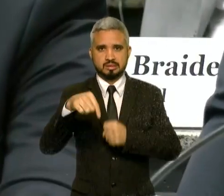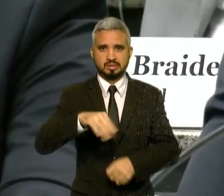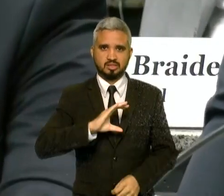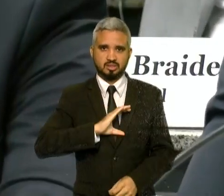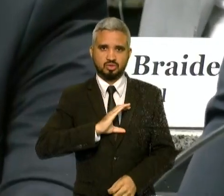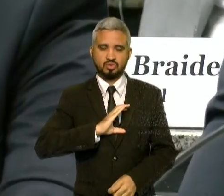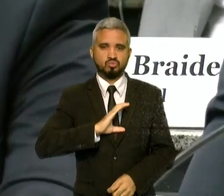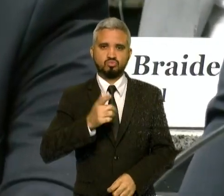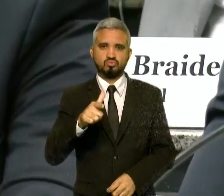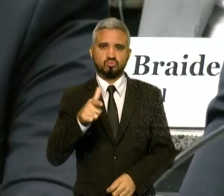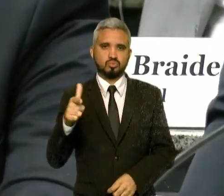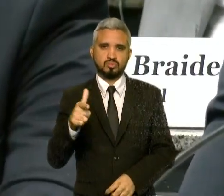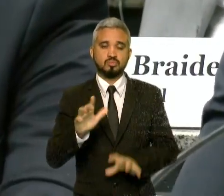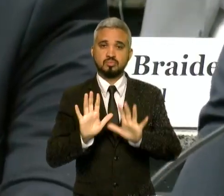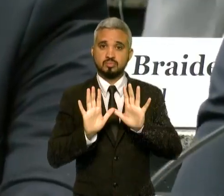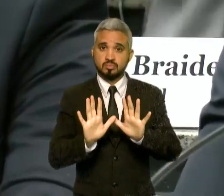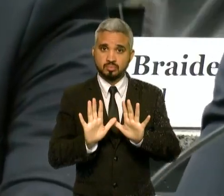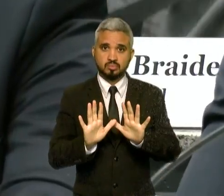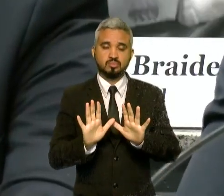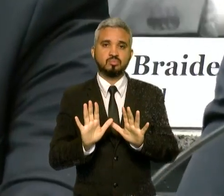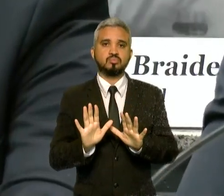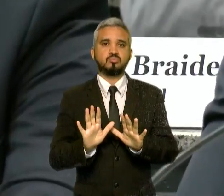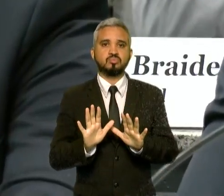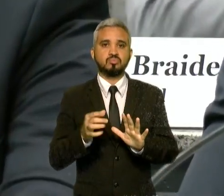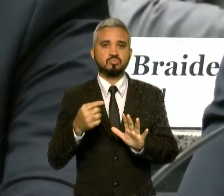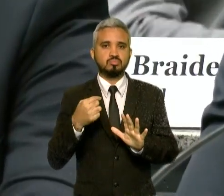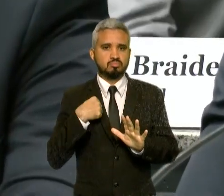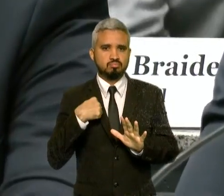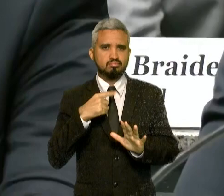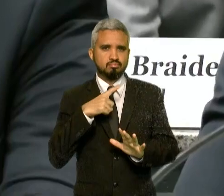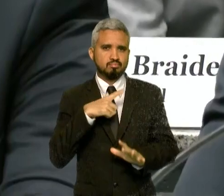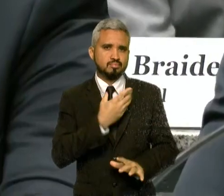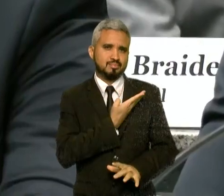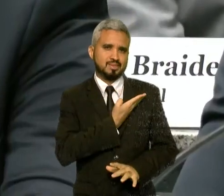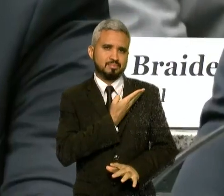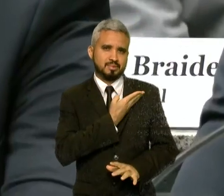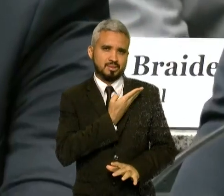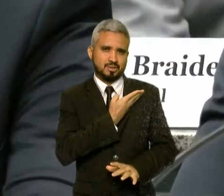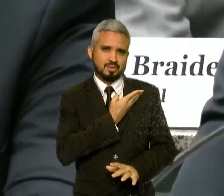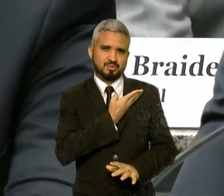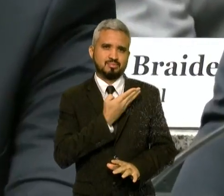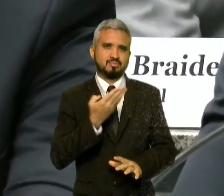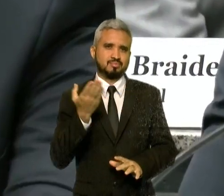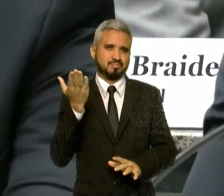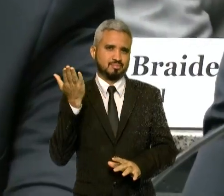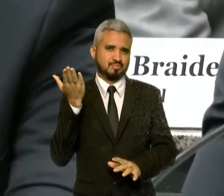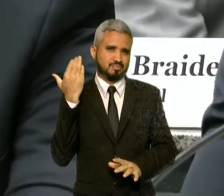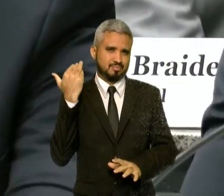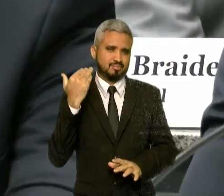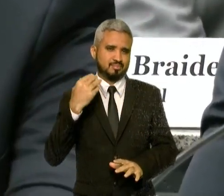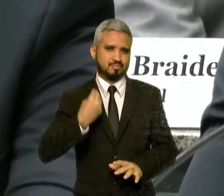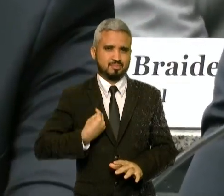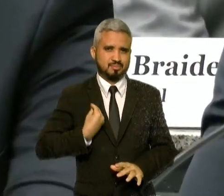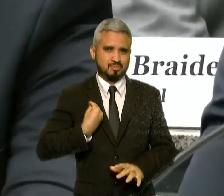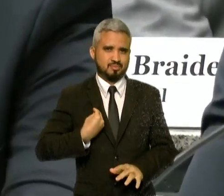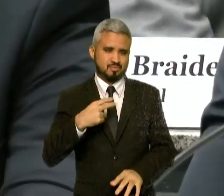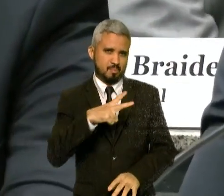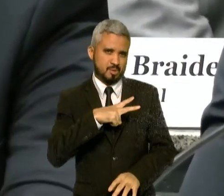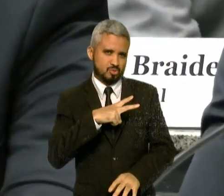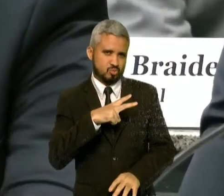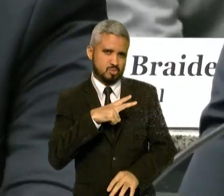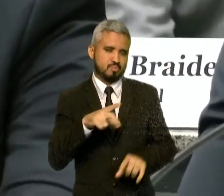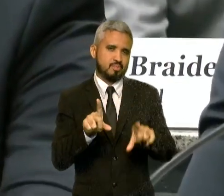ter grandes amigos. Amigos que conheci durante a minha vida pessoal e amigos que conheci durante a vida política.